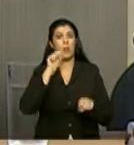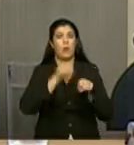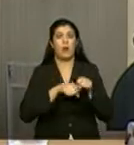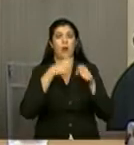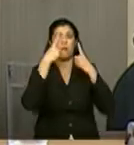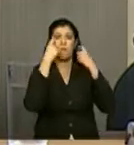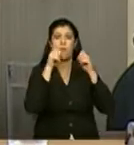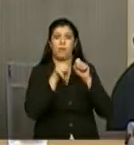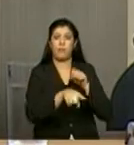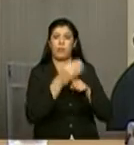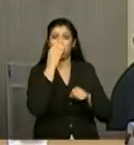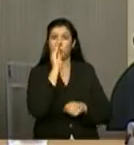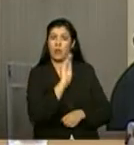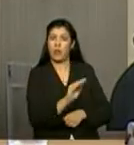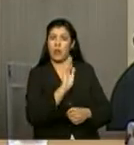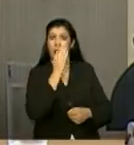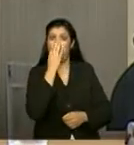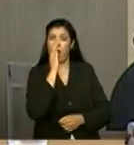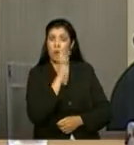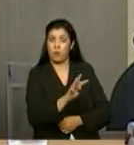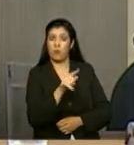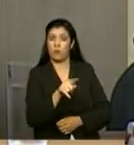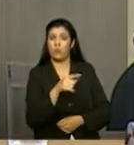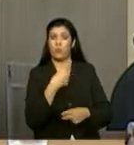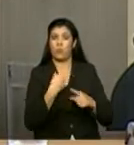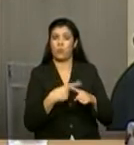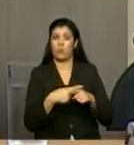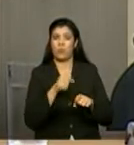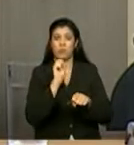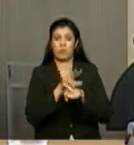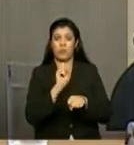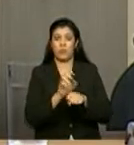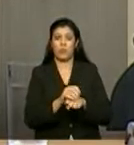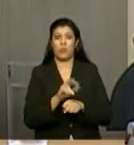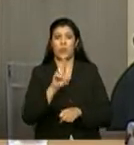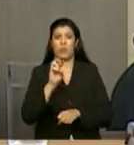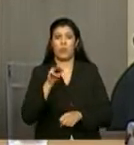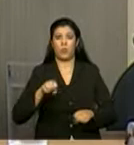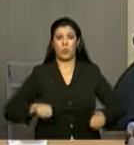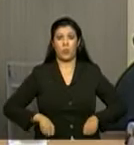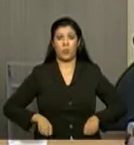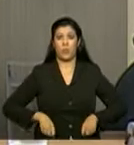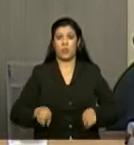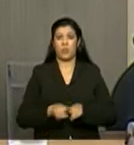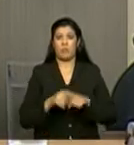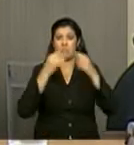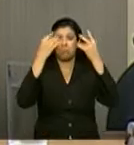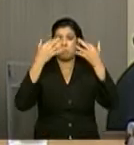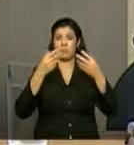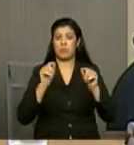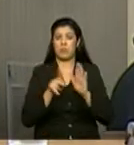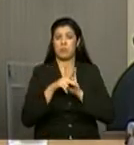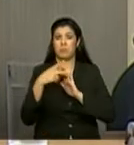acecia reia envenenamento dos vinhos que ele fala da